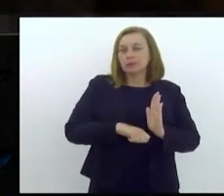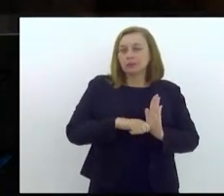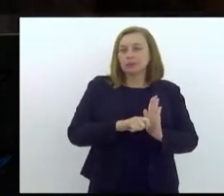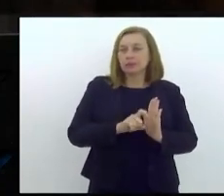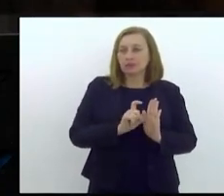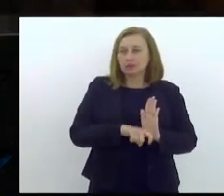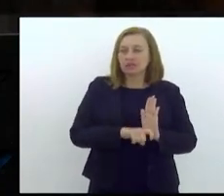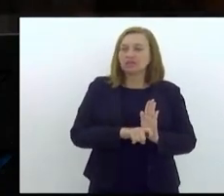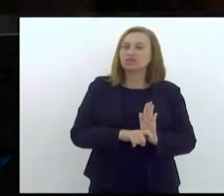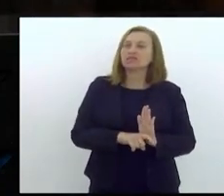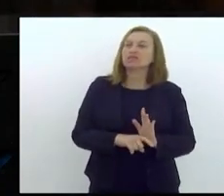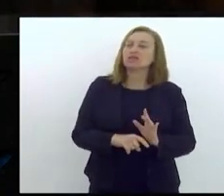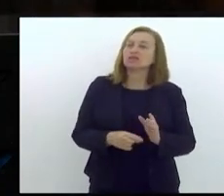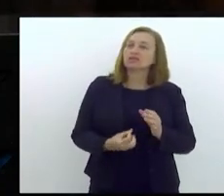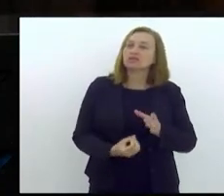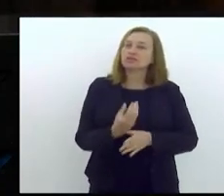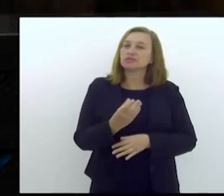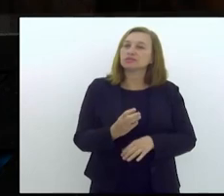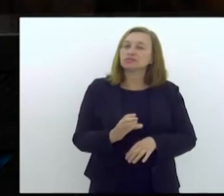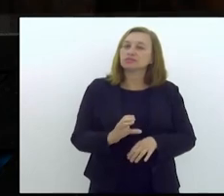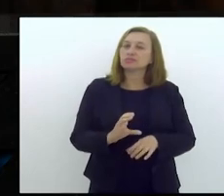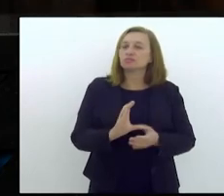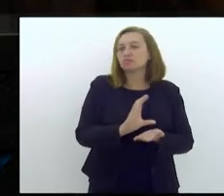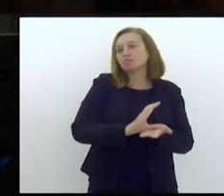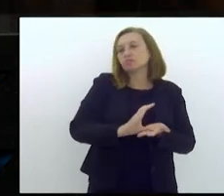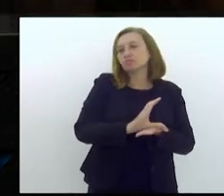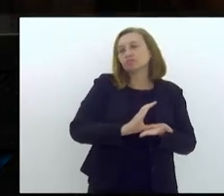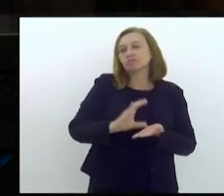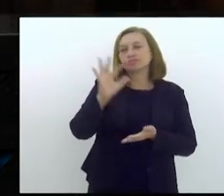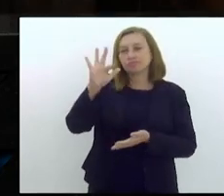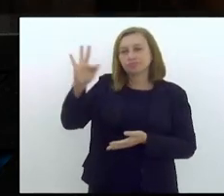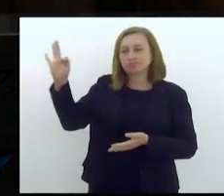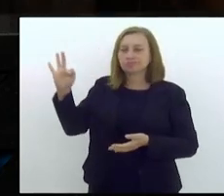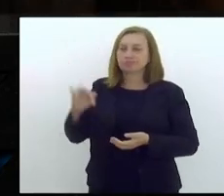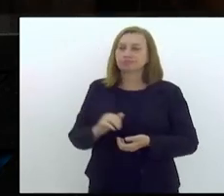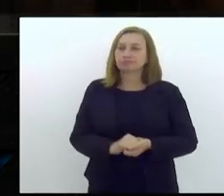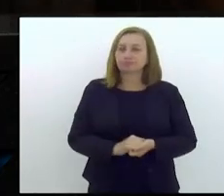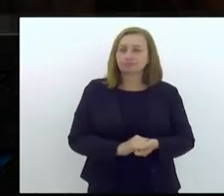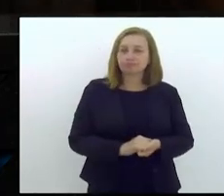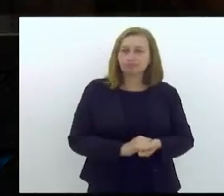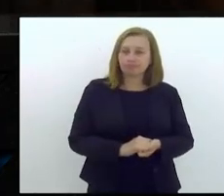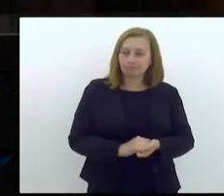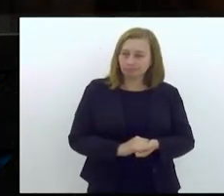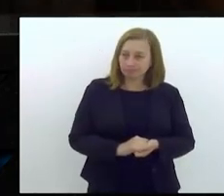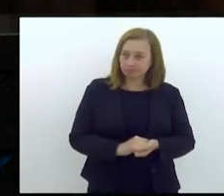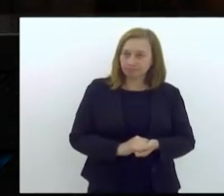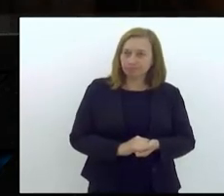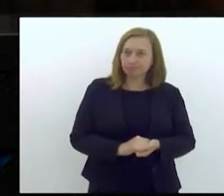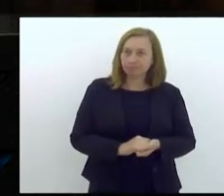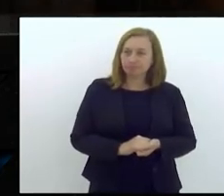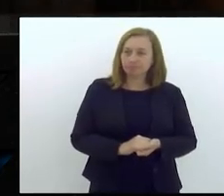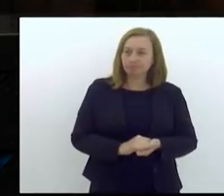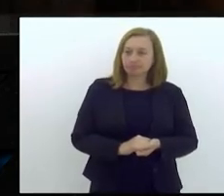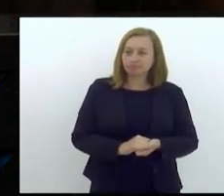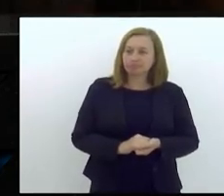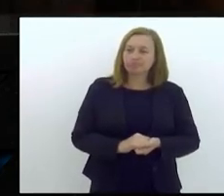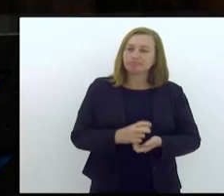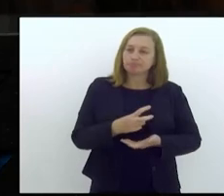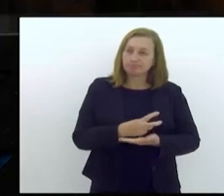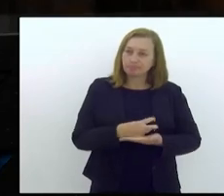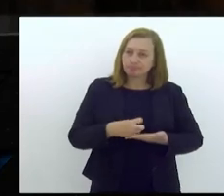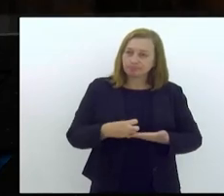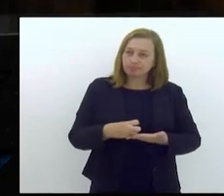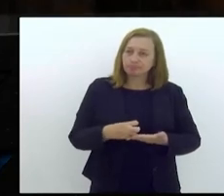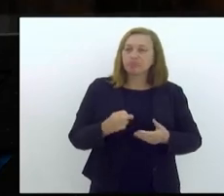um conselho frenterativo para usurpar o poder dos estados e municípios